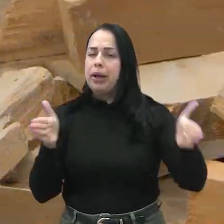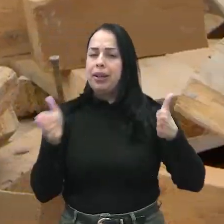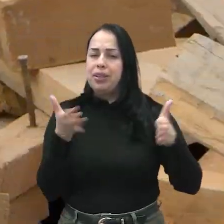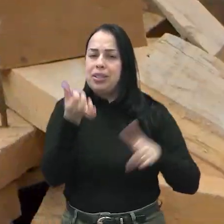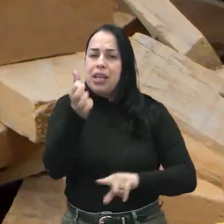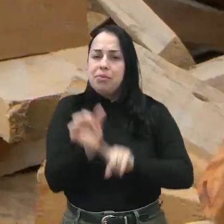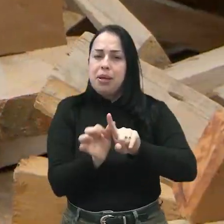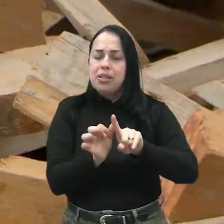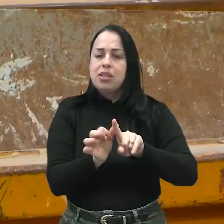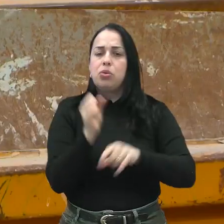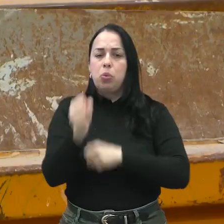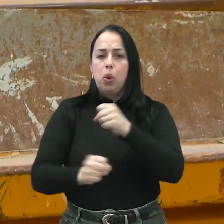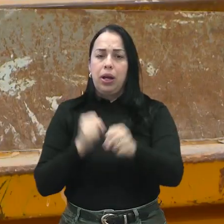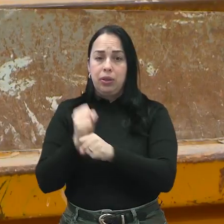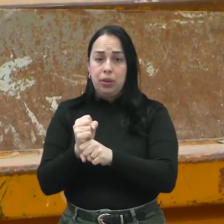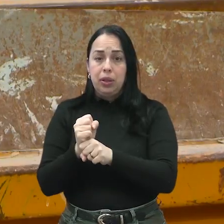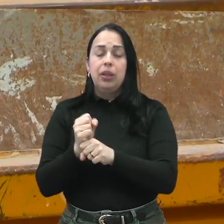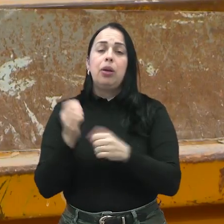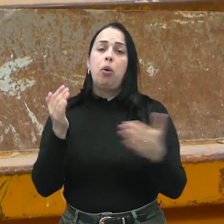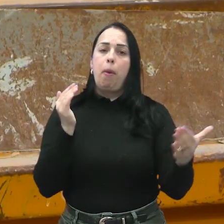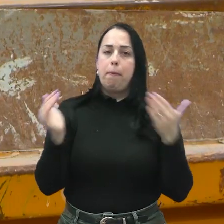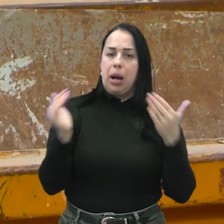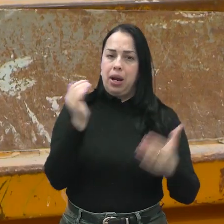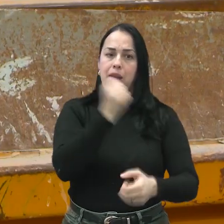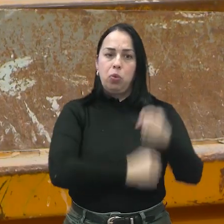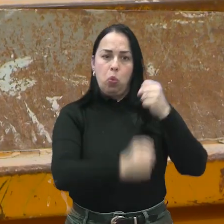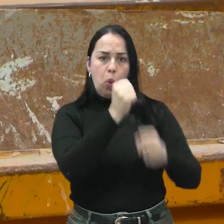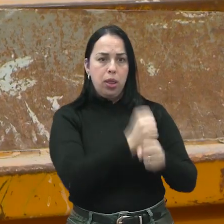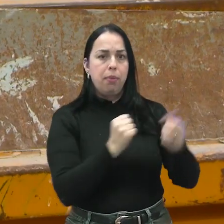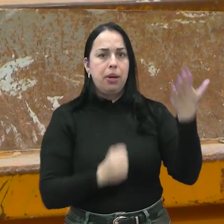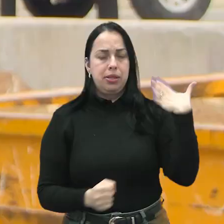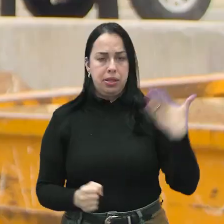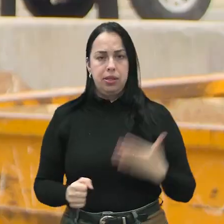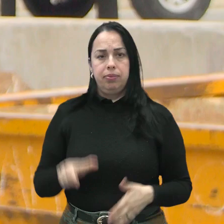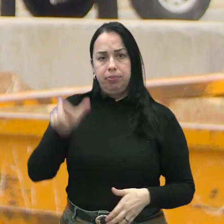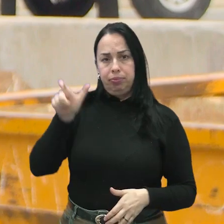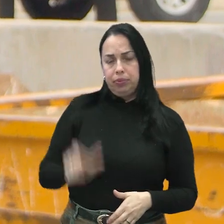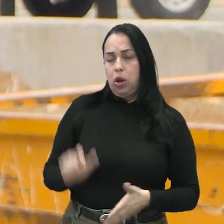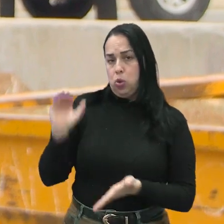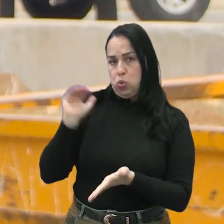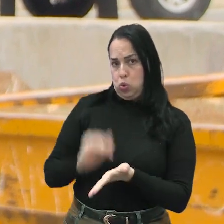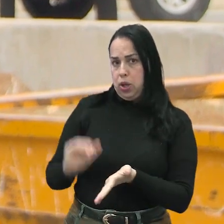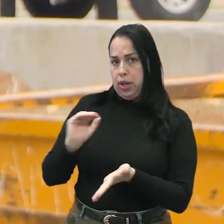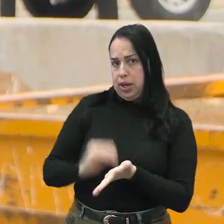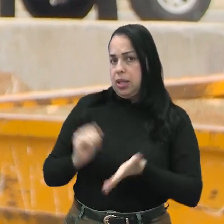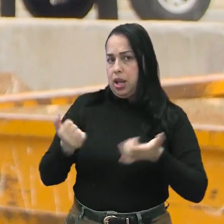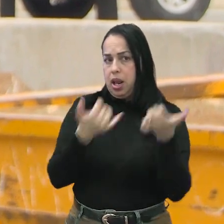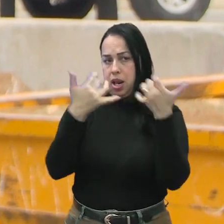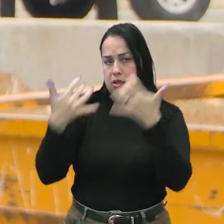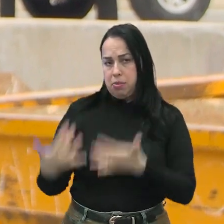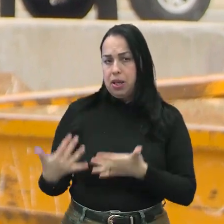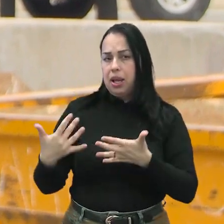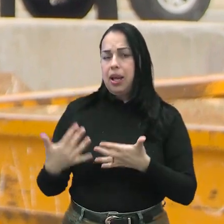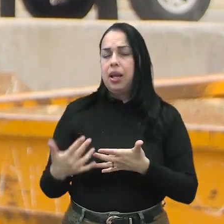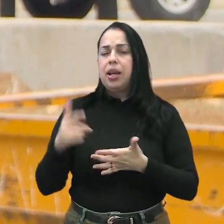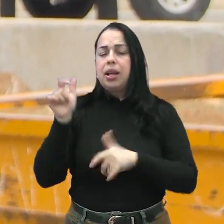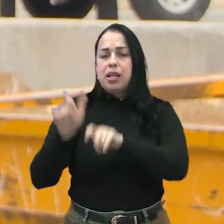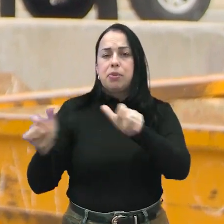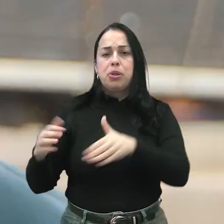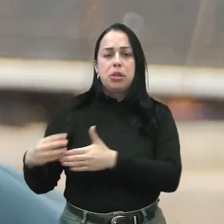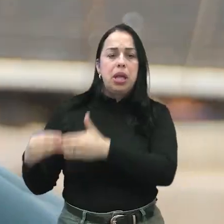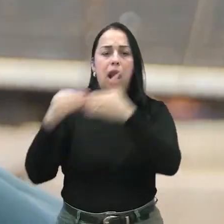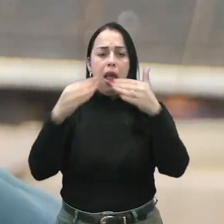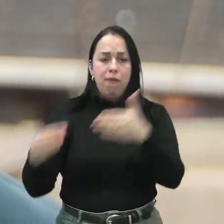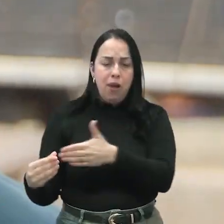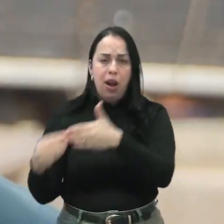de 2025, em comparação com o mesmo período do ano passado. Segundo o secretário, a alta no número de